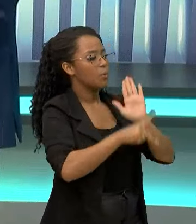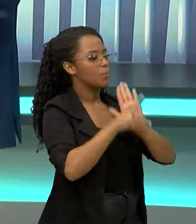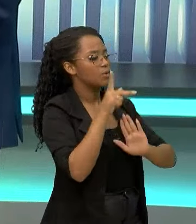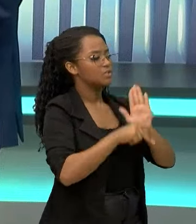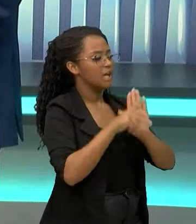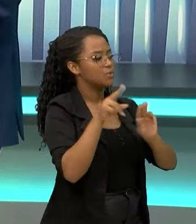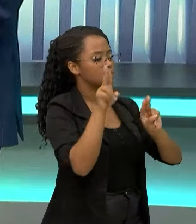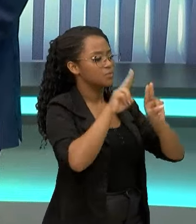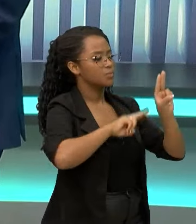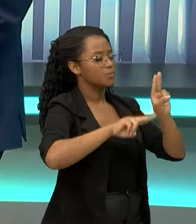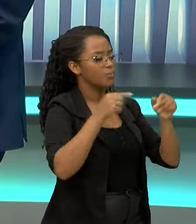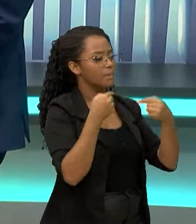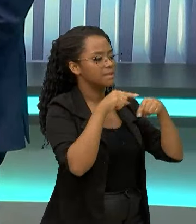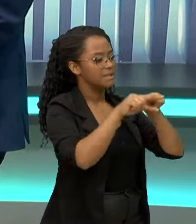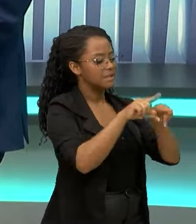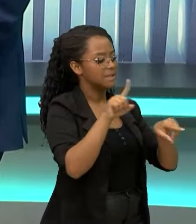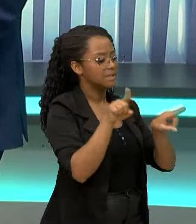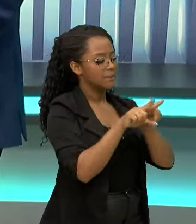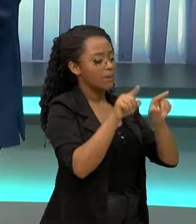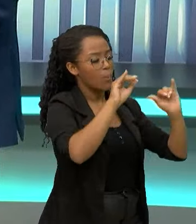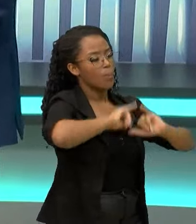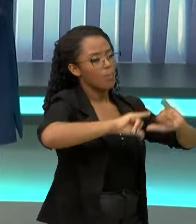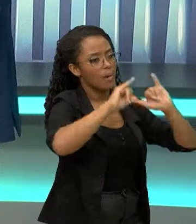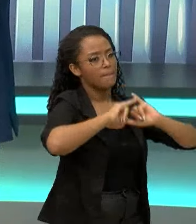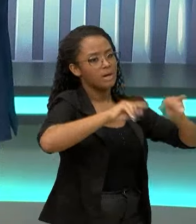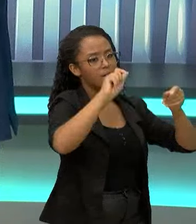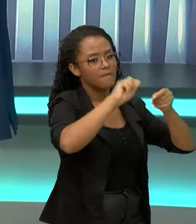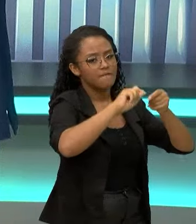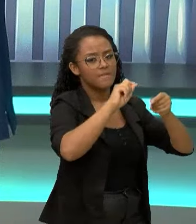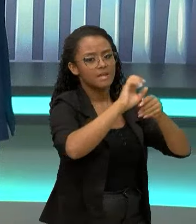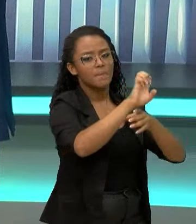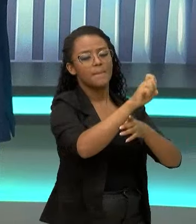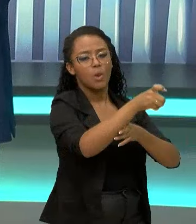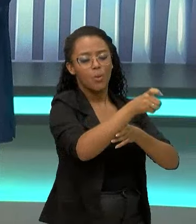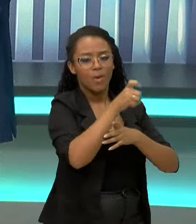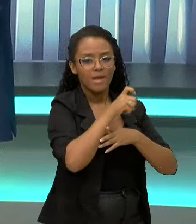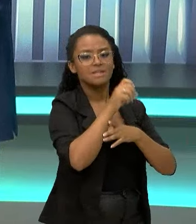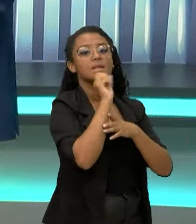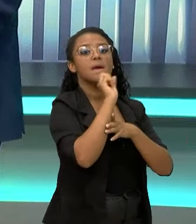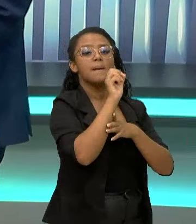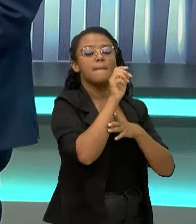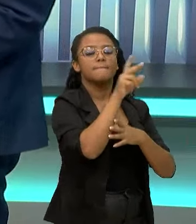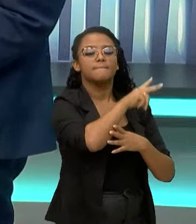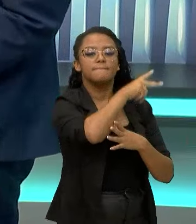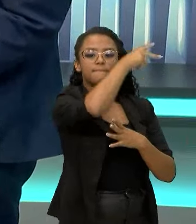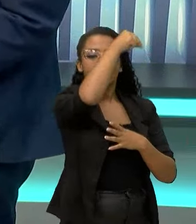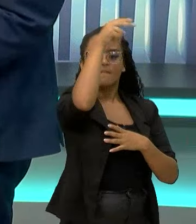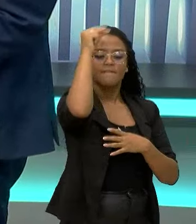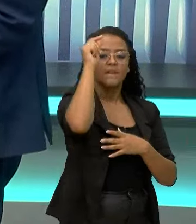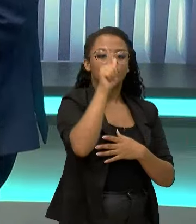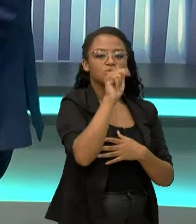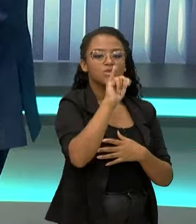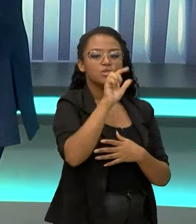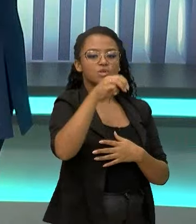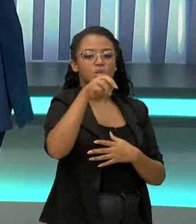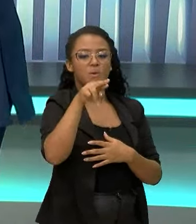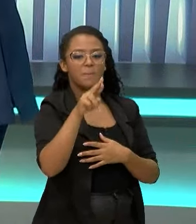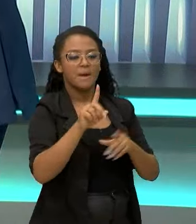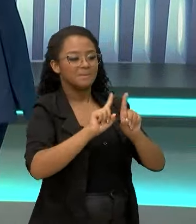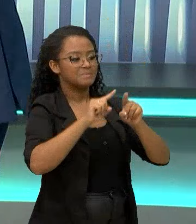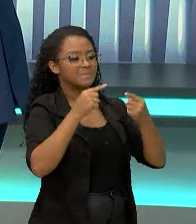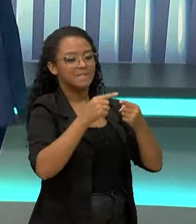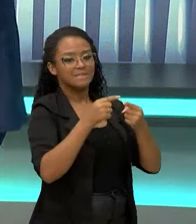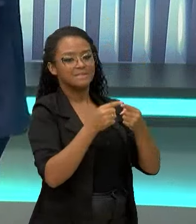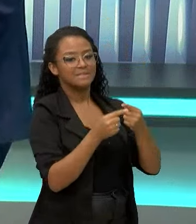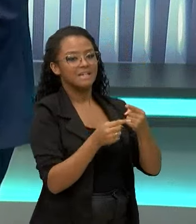inclusive, foi uma das campanhas realizadas pelo ex-prefeito Gilmar Machado, mas infelizmente isso não se tornou realidade até